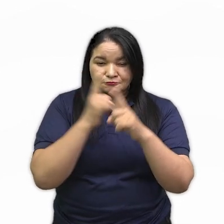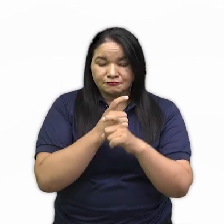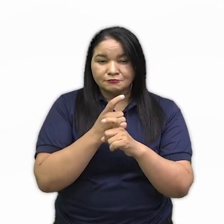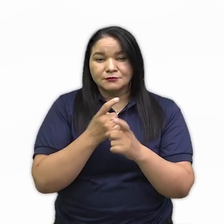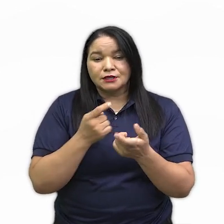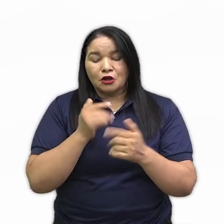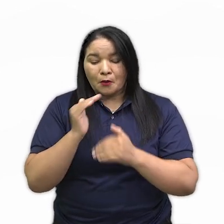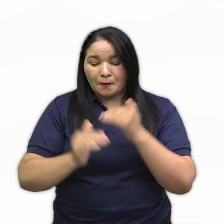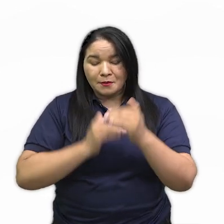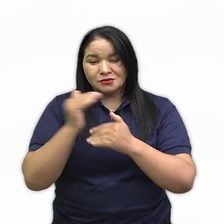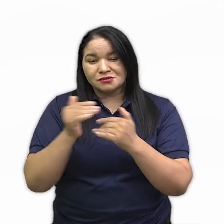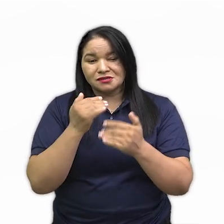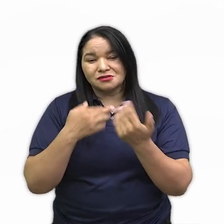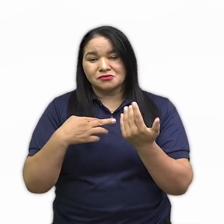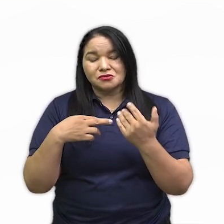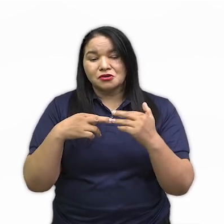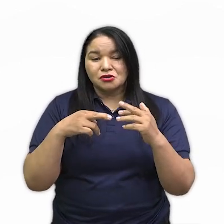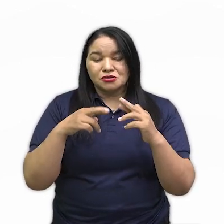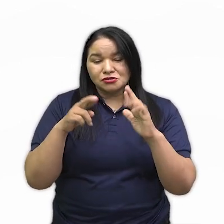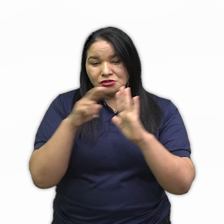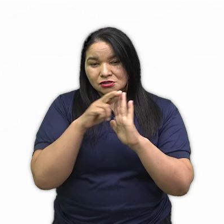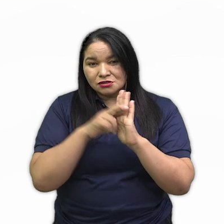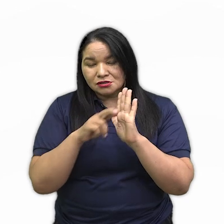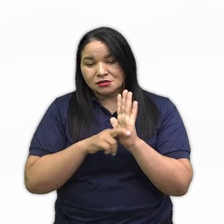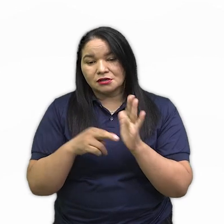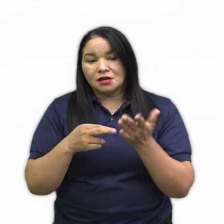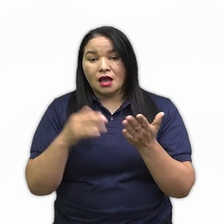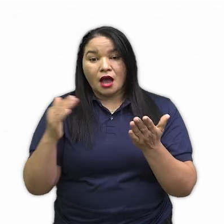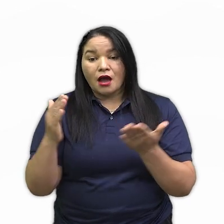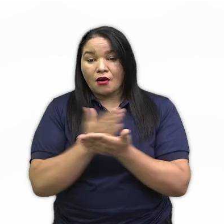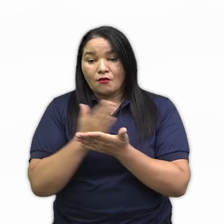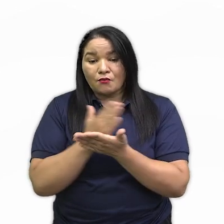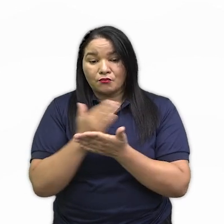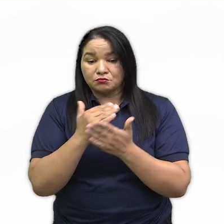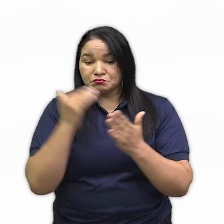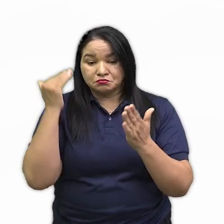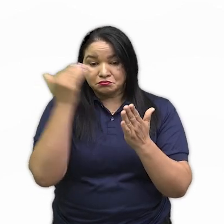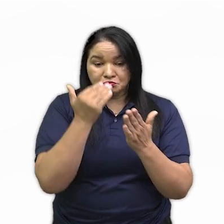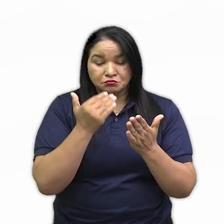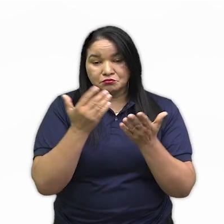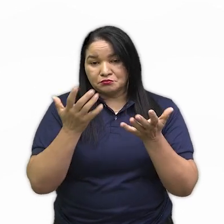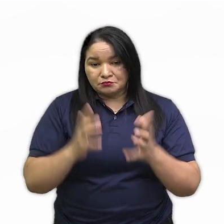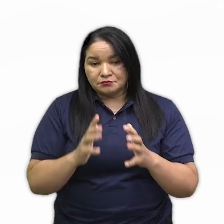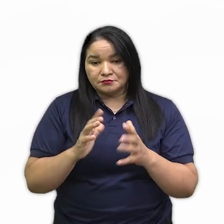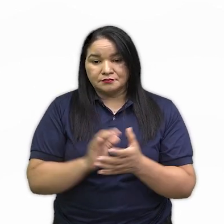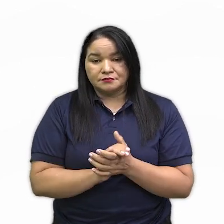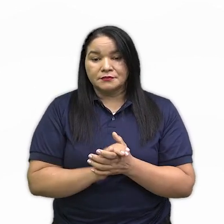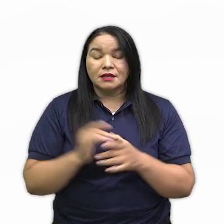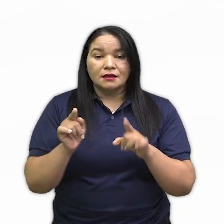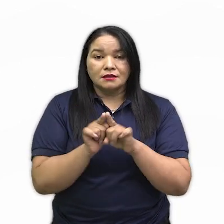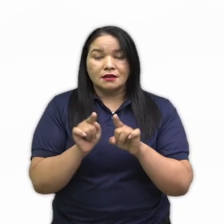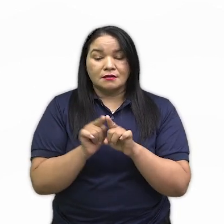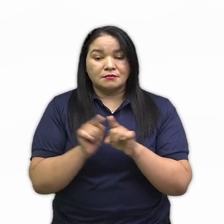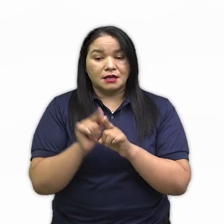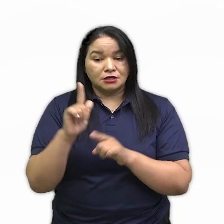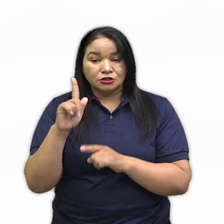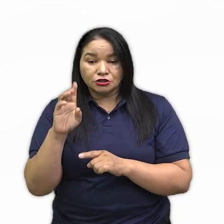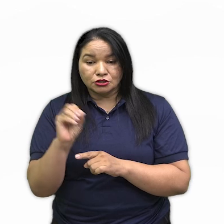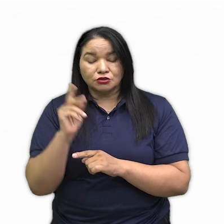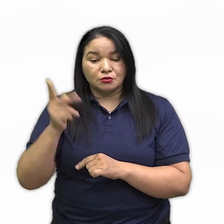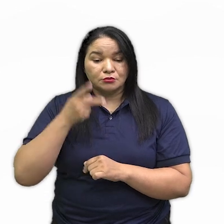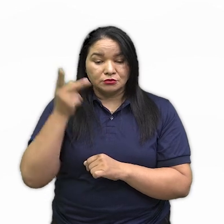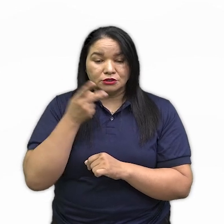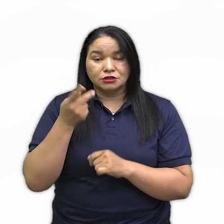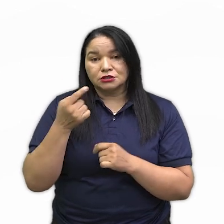regulamentação que elas não querem ter, né? Elas não querem se submeter na realidade. A geopolítica também costuma abordar as